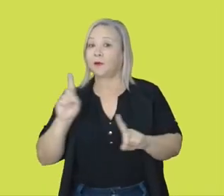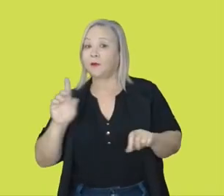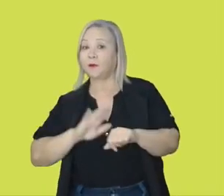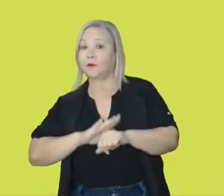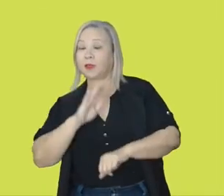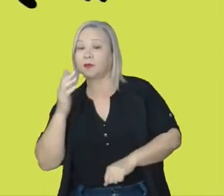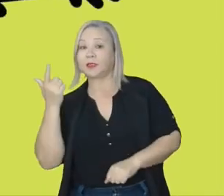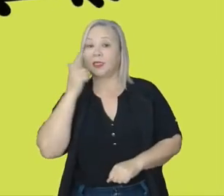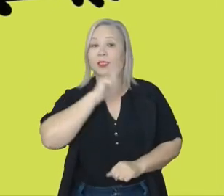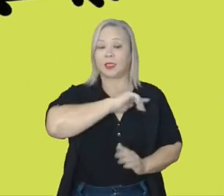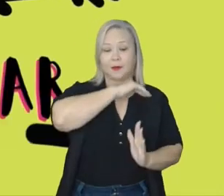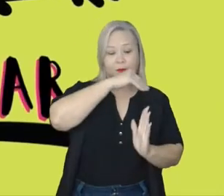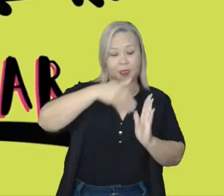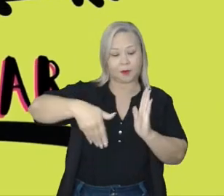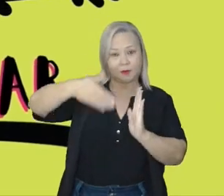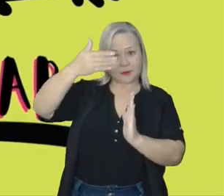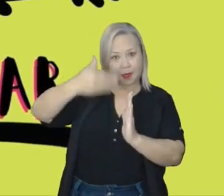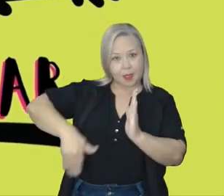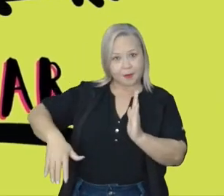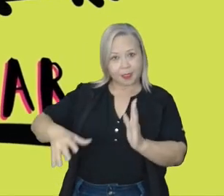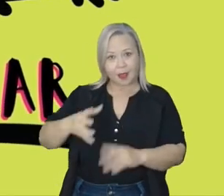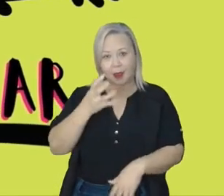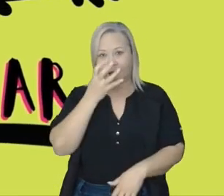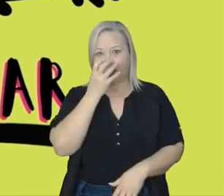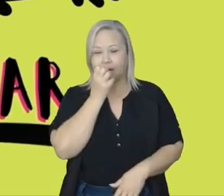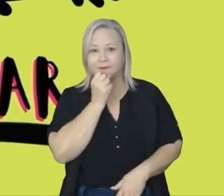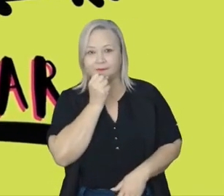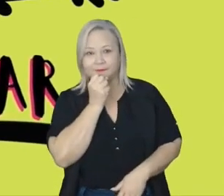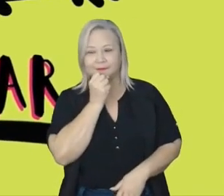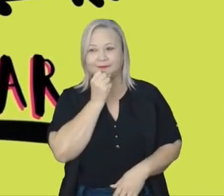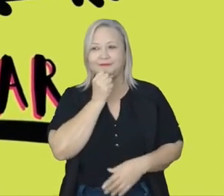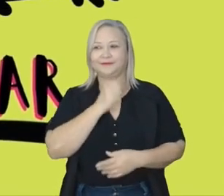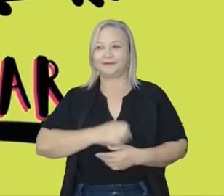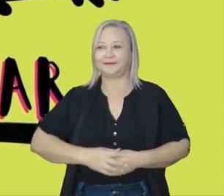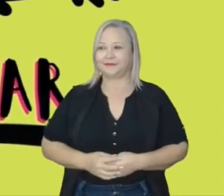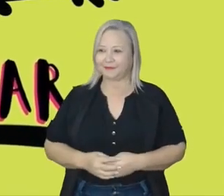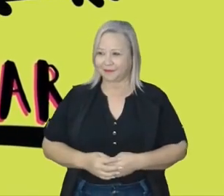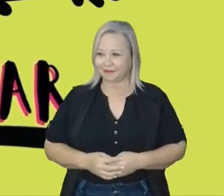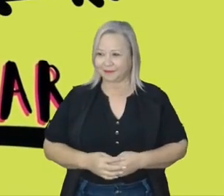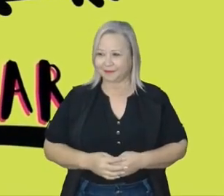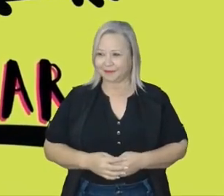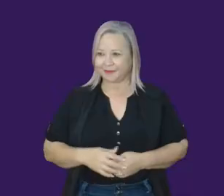Não vão mais conseguir me anular, me calar.